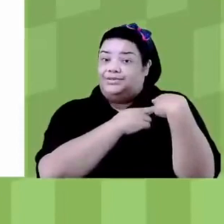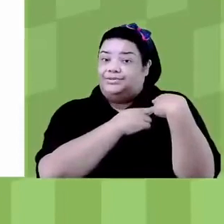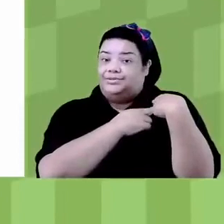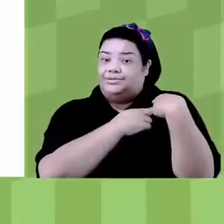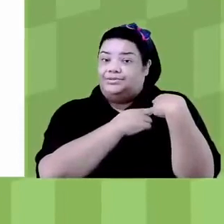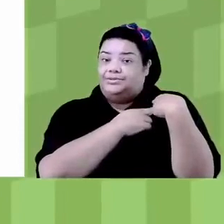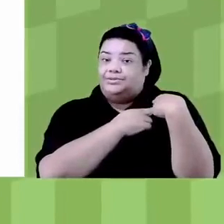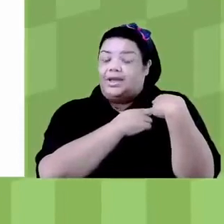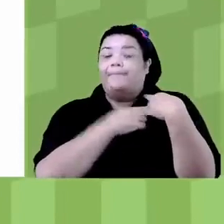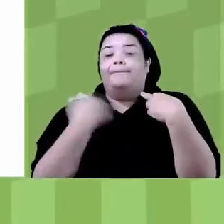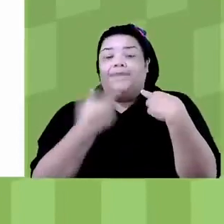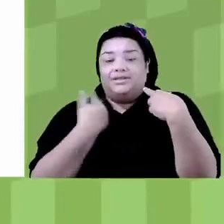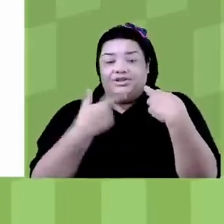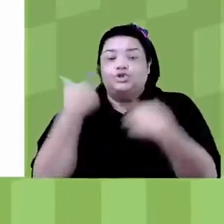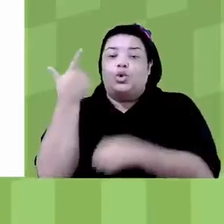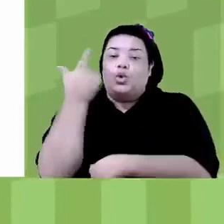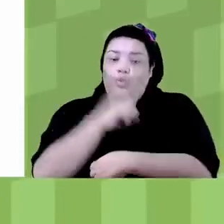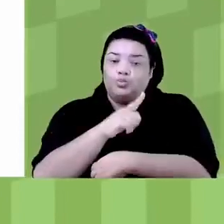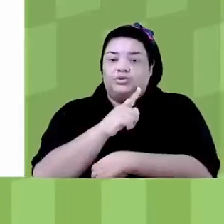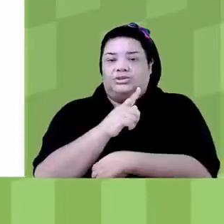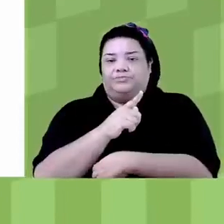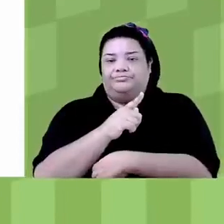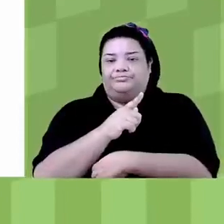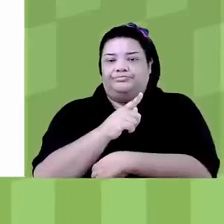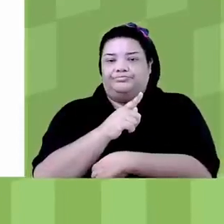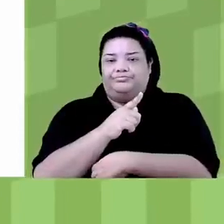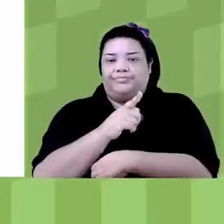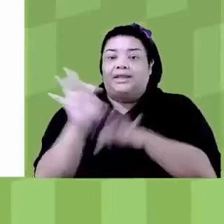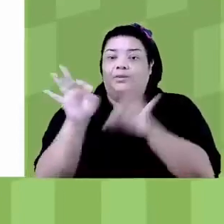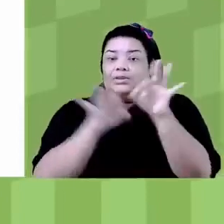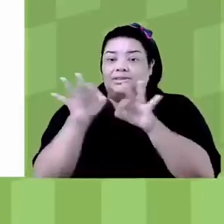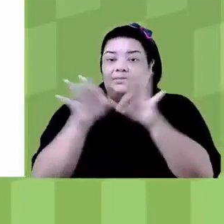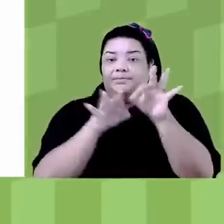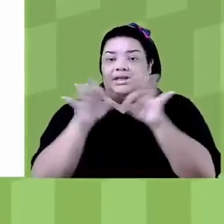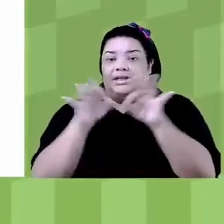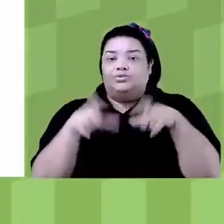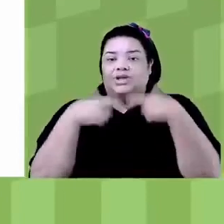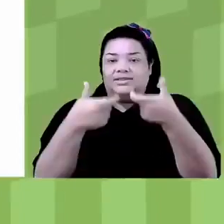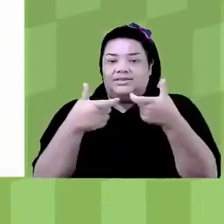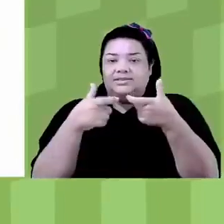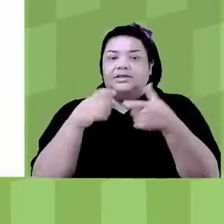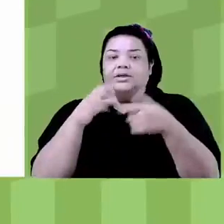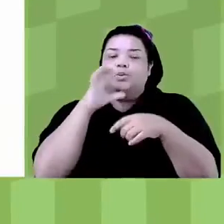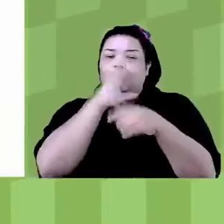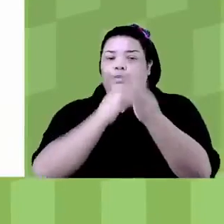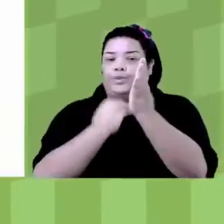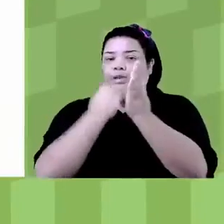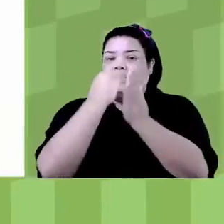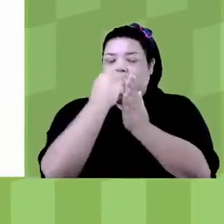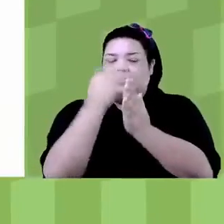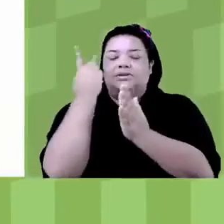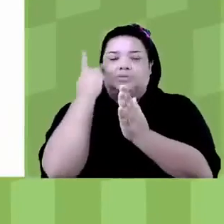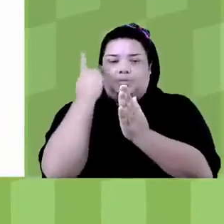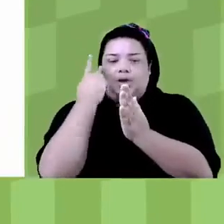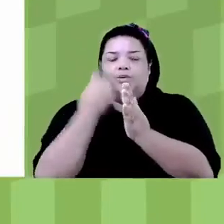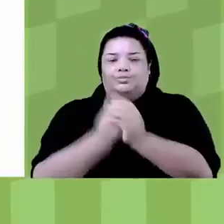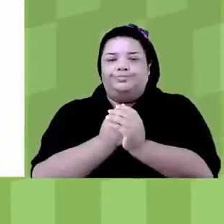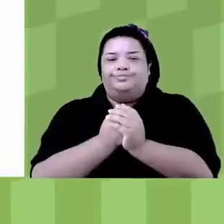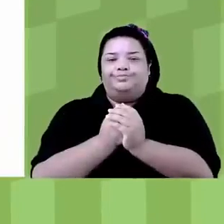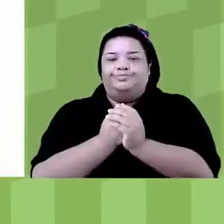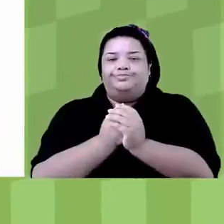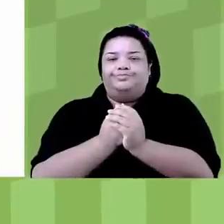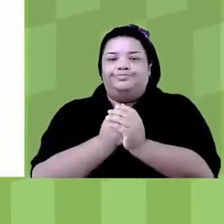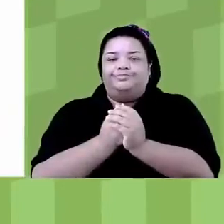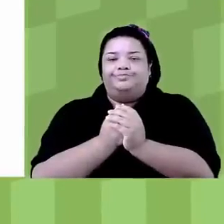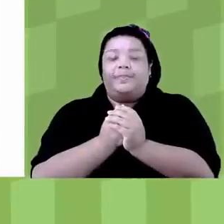chegue lá. Então, o Plano de Ação Climática de São Paulo aponta essa questão. O plano trata